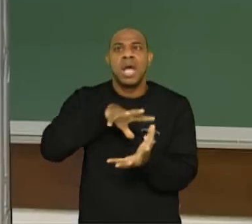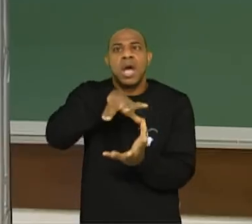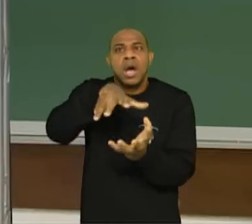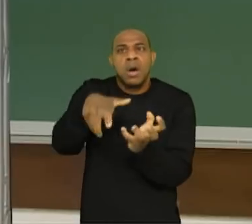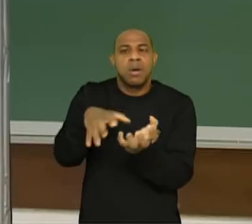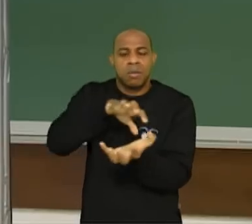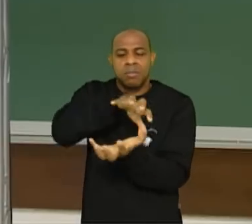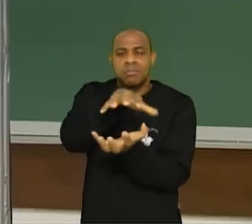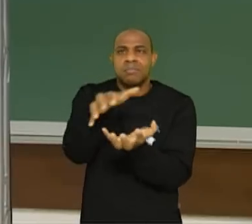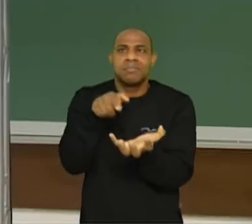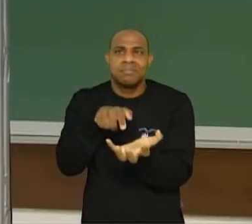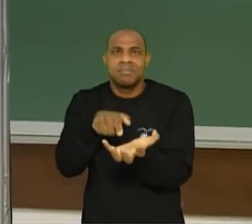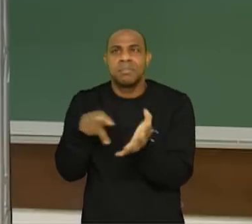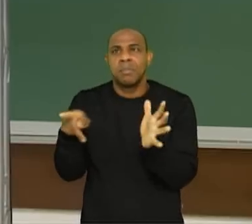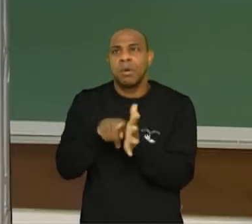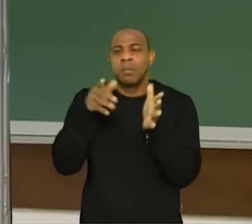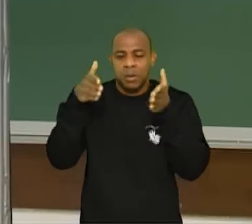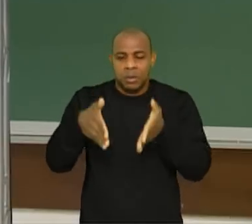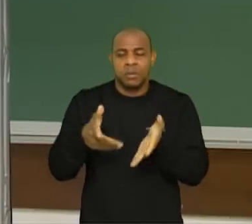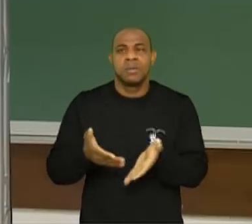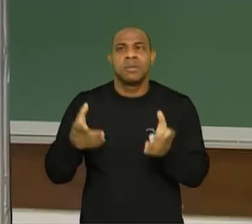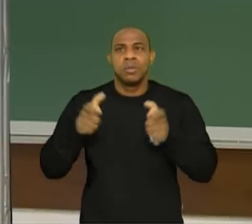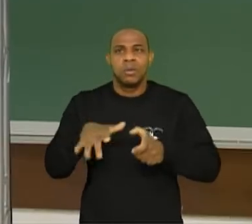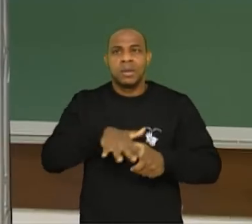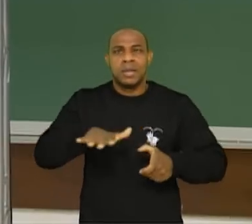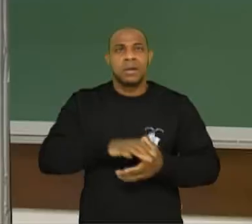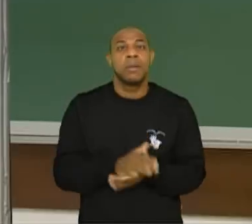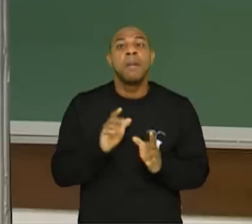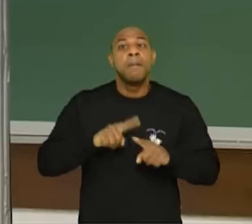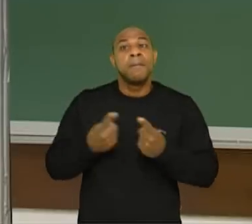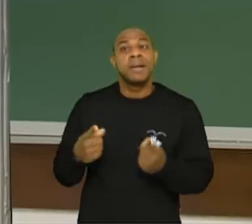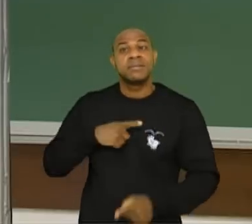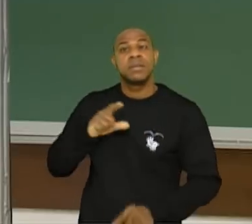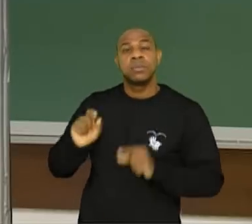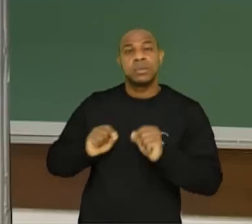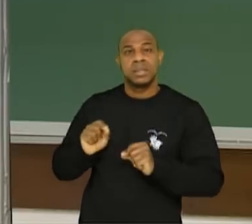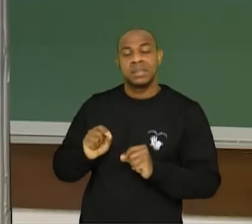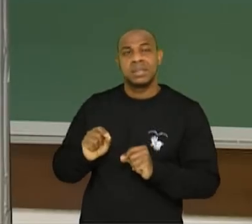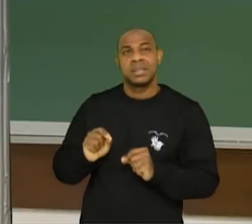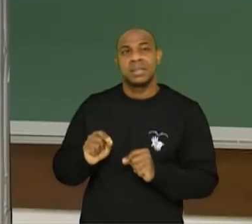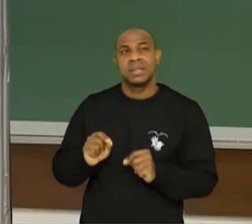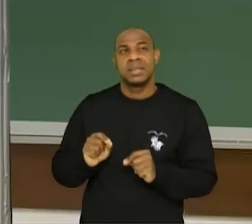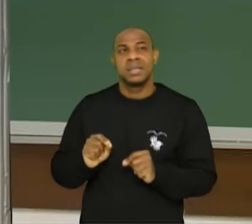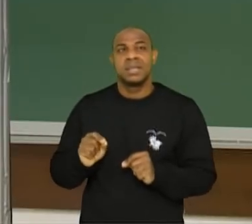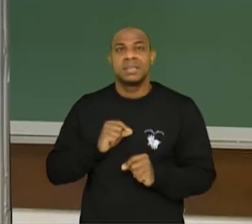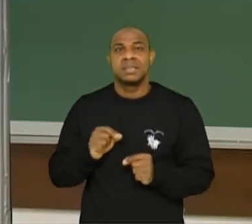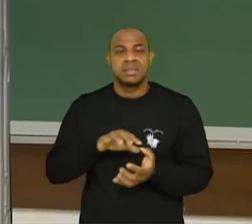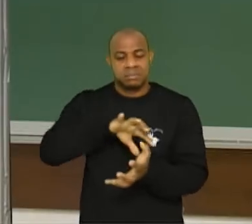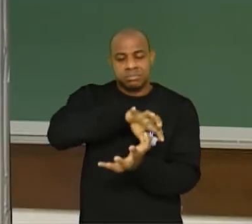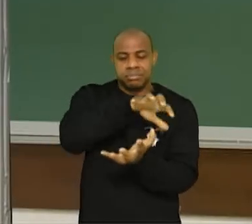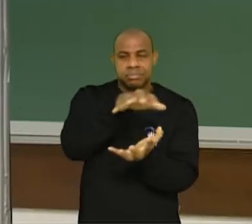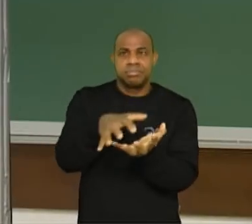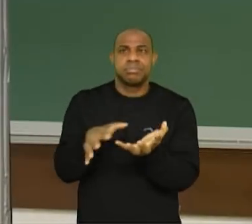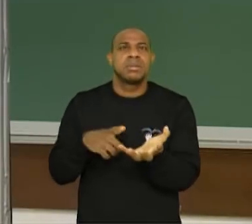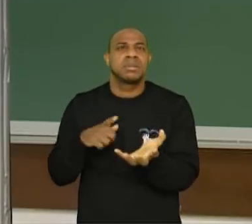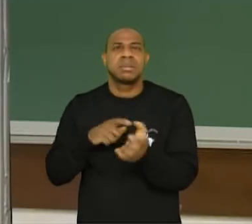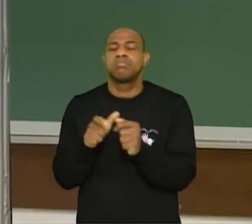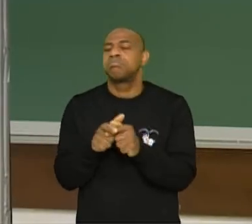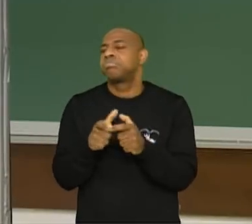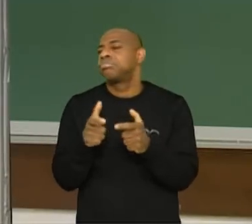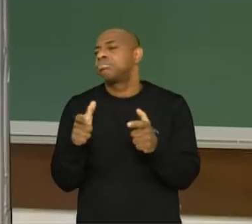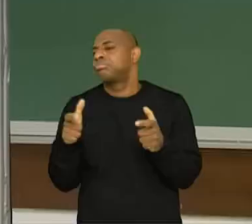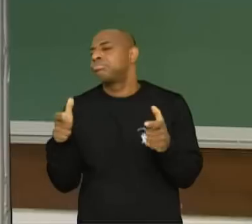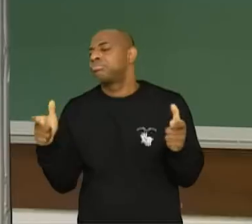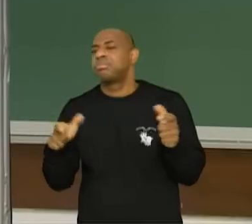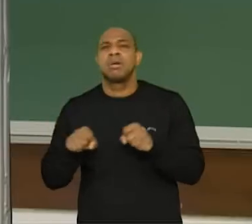artificial próprio para aquele local. Mas existem situações em que esse ecossistema atinge